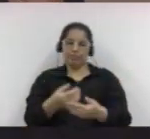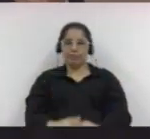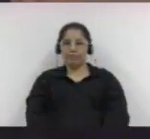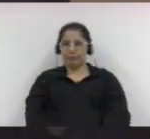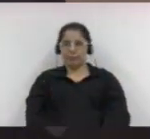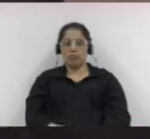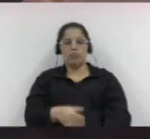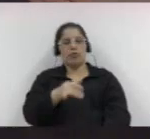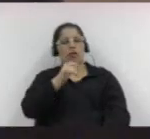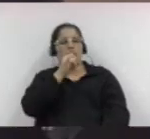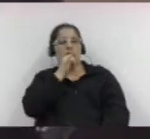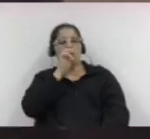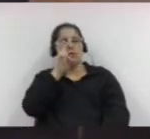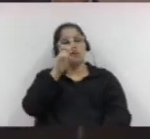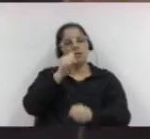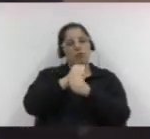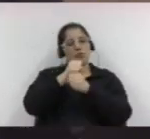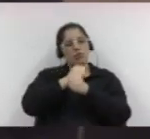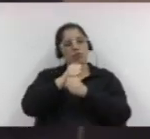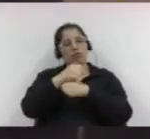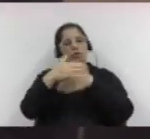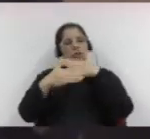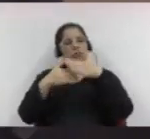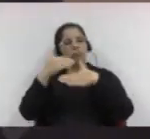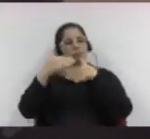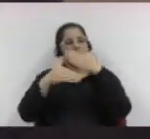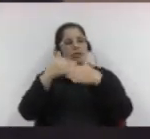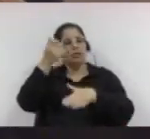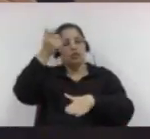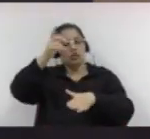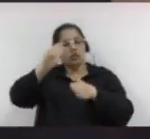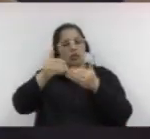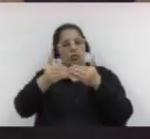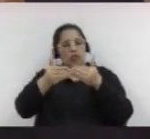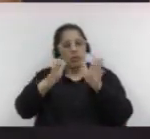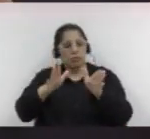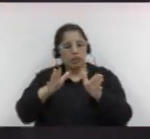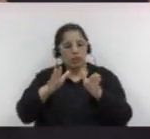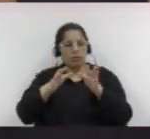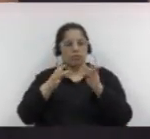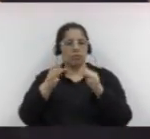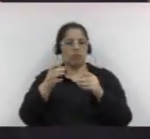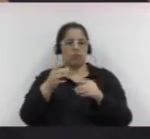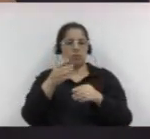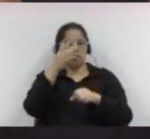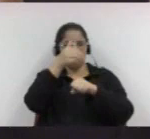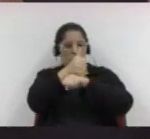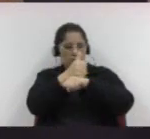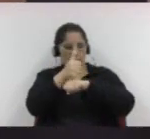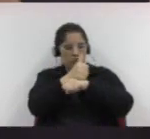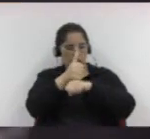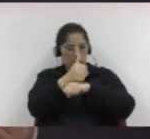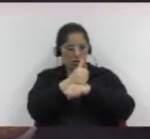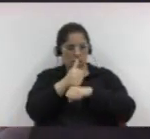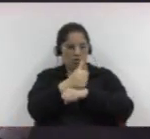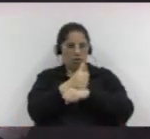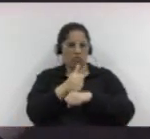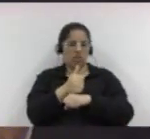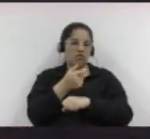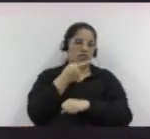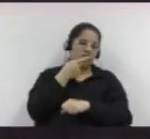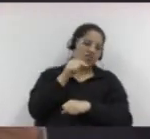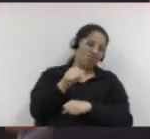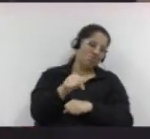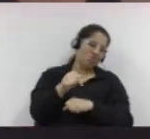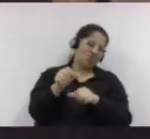anos, 6 anos, 3 anos, se for reabrir, os técnicos vão chegar lá e dizer que aquele asfalto já não